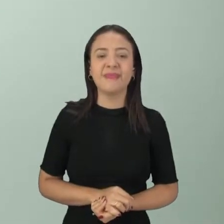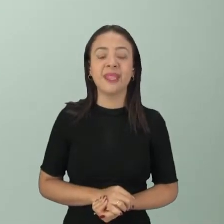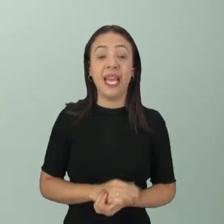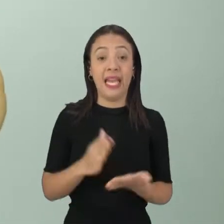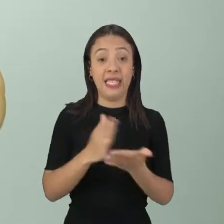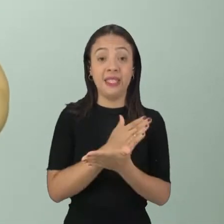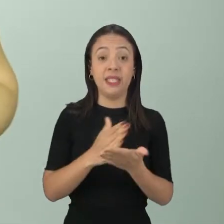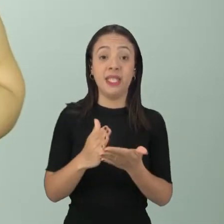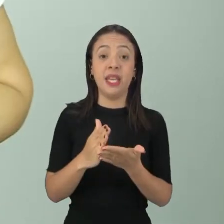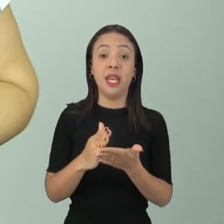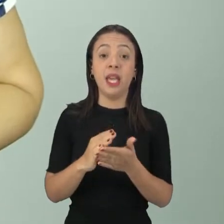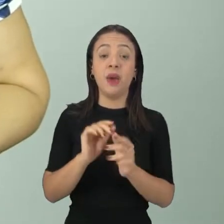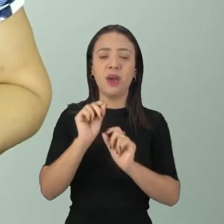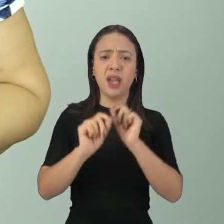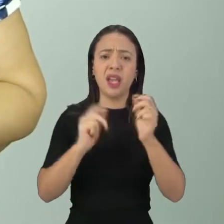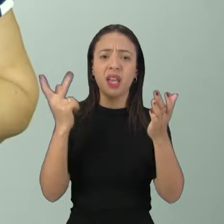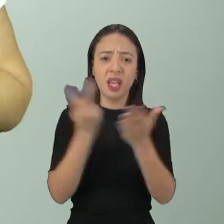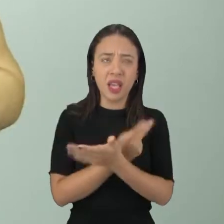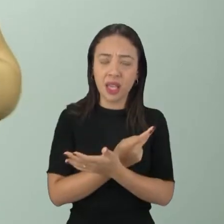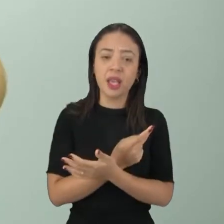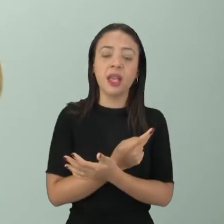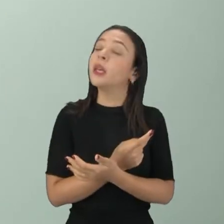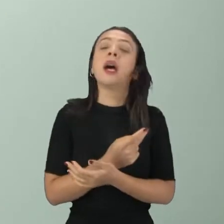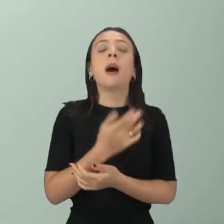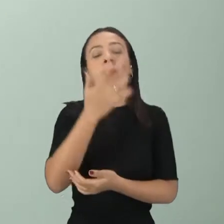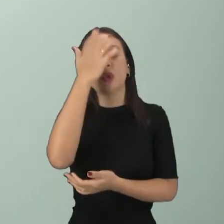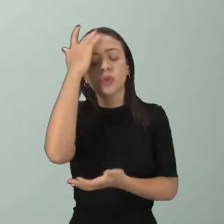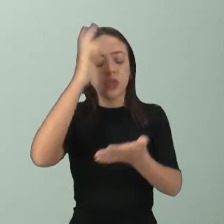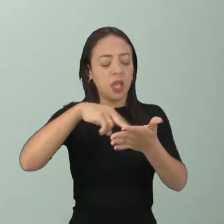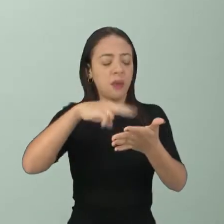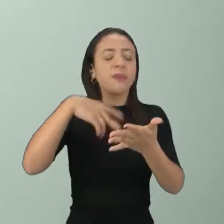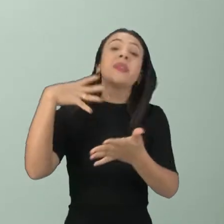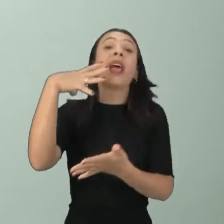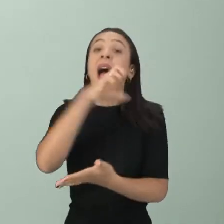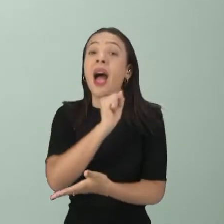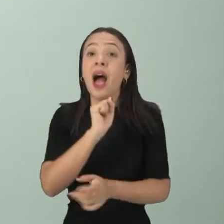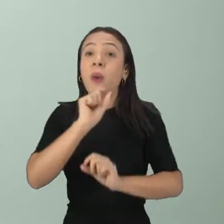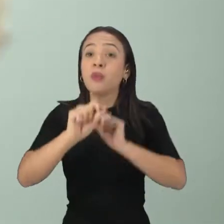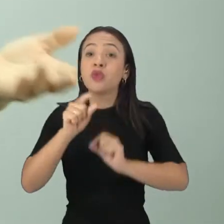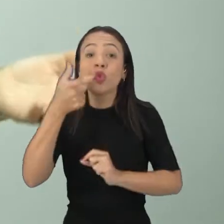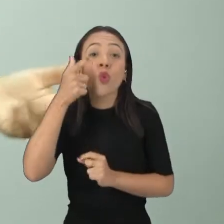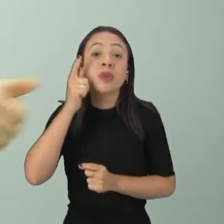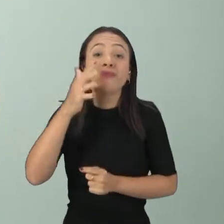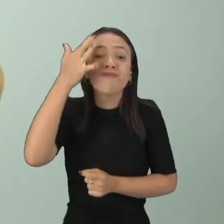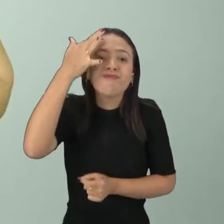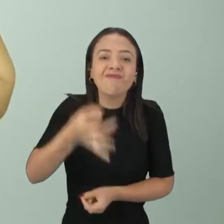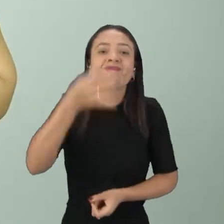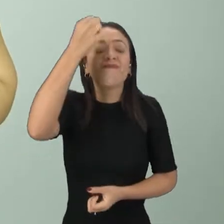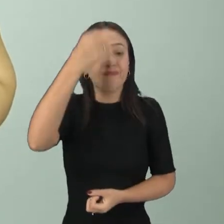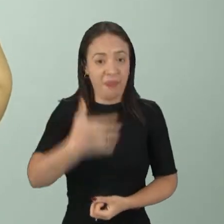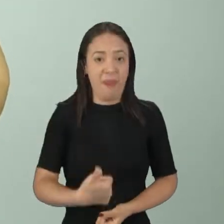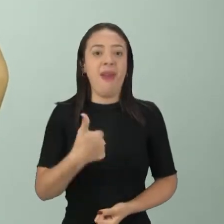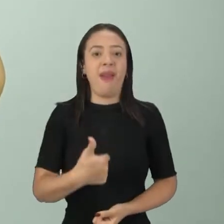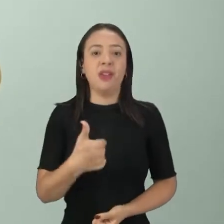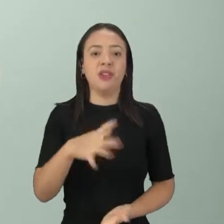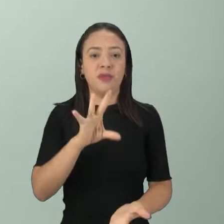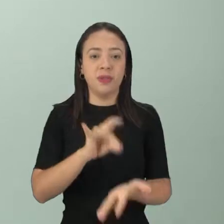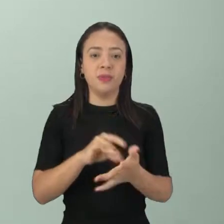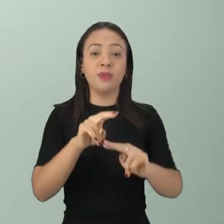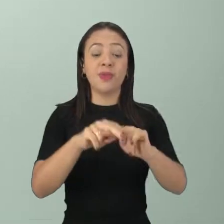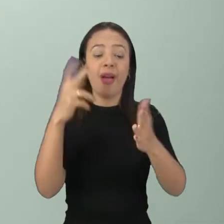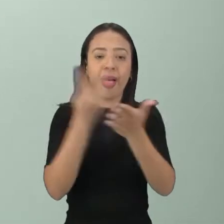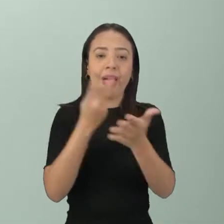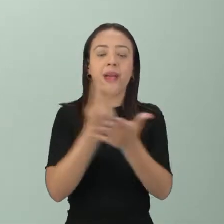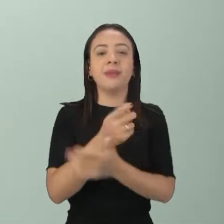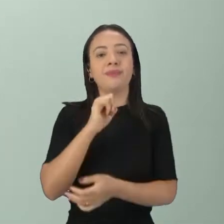de extrapolar, né? No caso, quando apressa na leitura, você reduz o entendimento e acaba errando